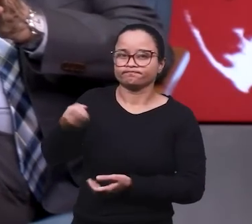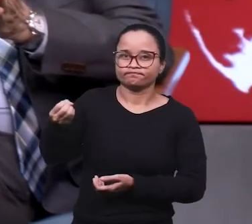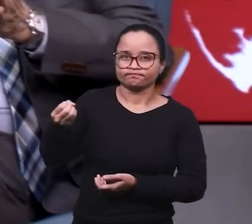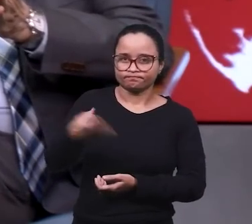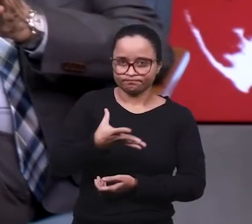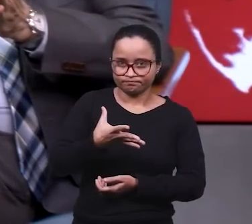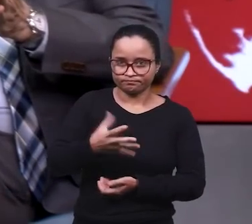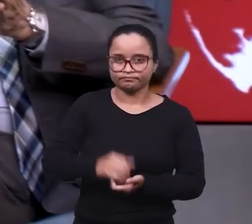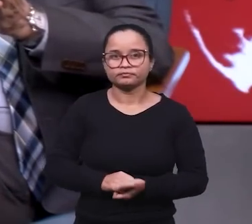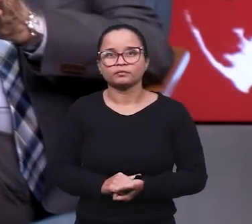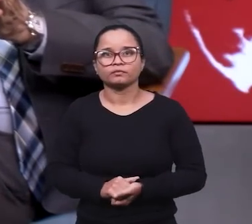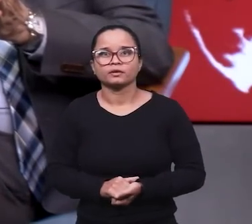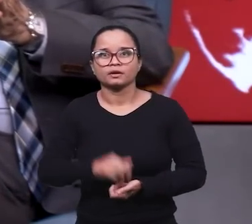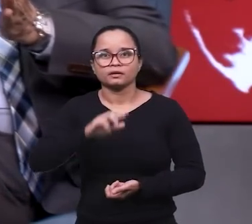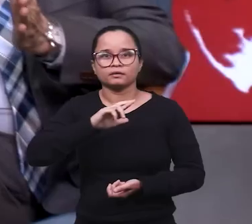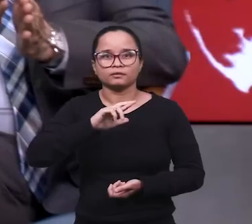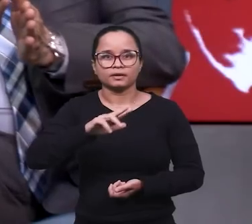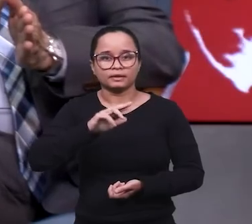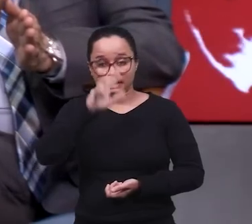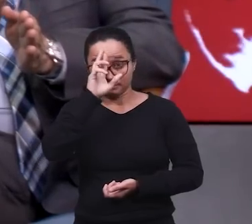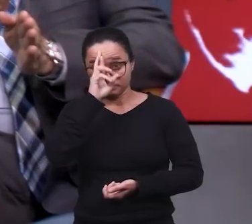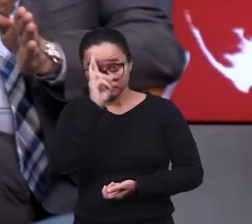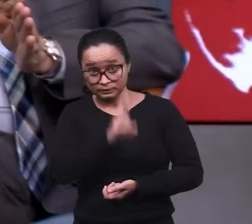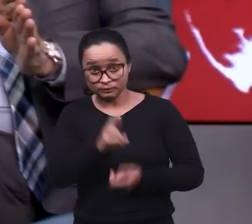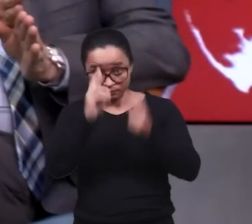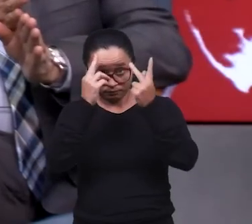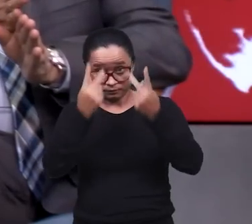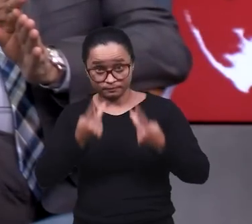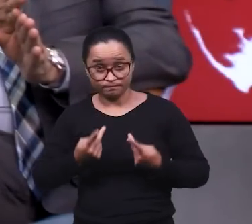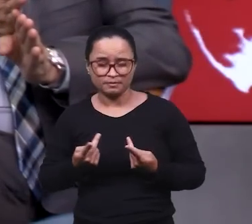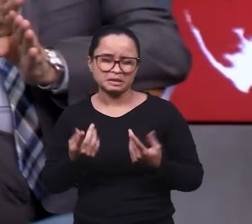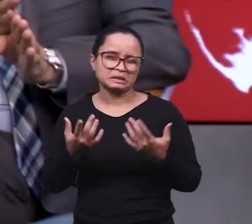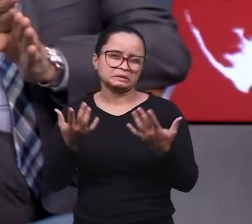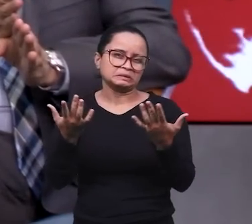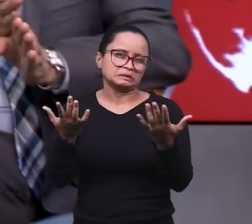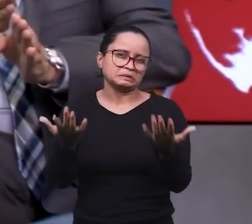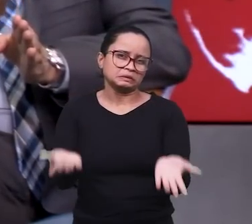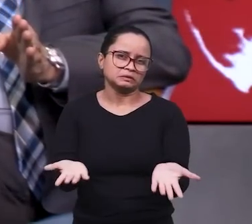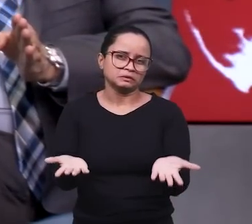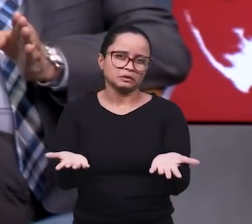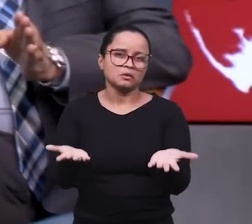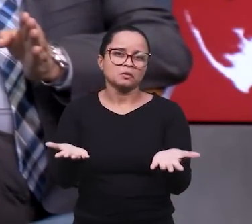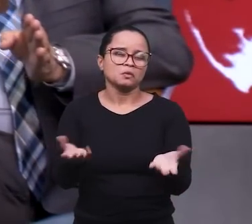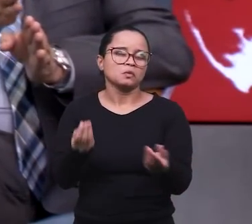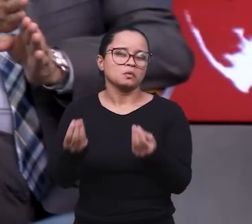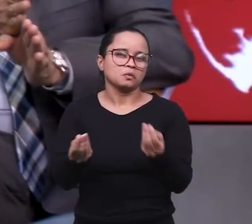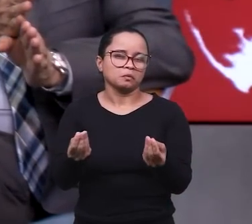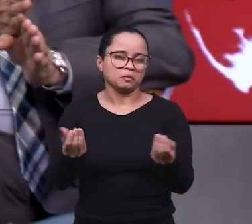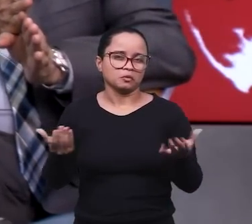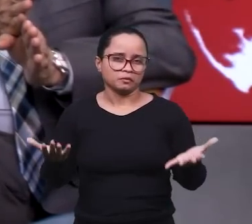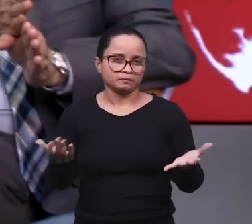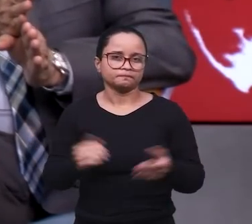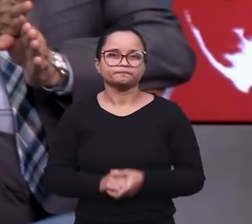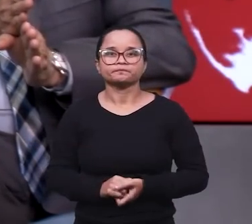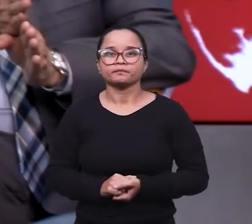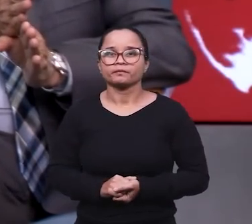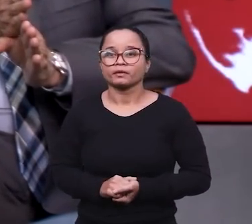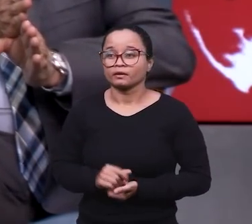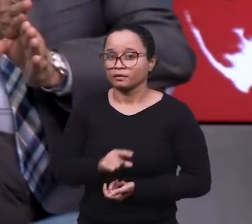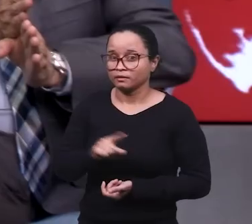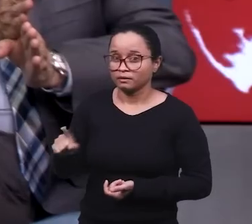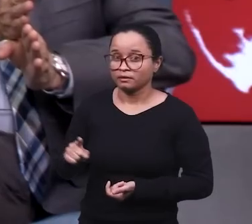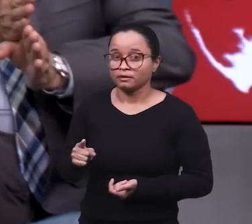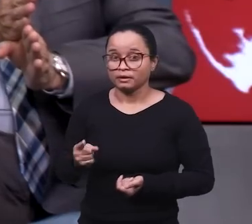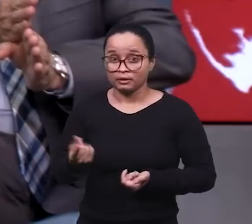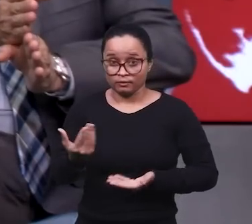pacto estabelecido não era da letra. Então, como é que fica? Então, a igreja que começa com